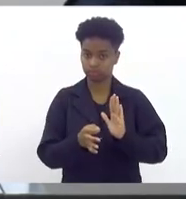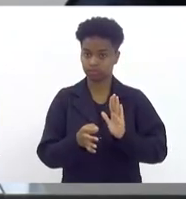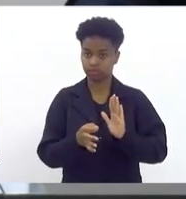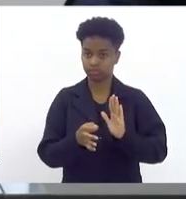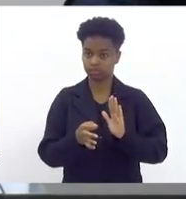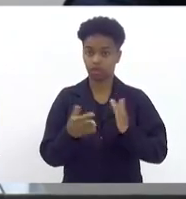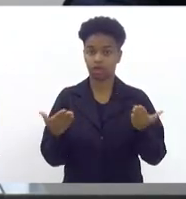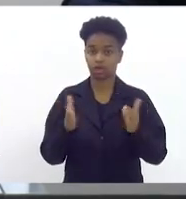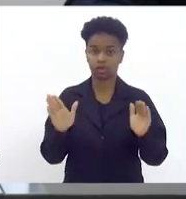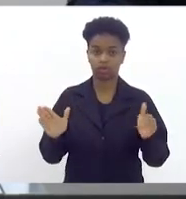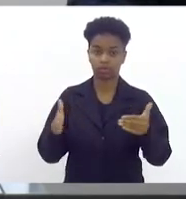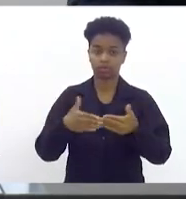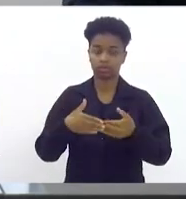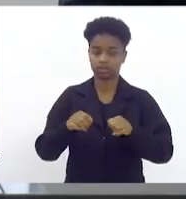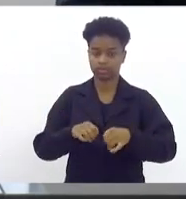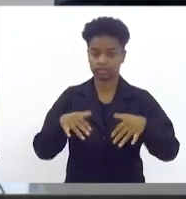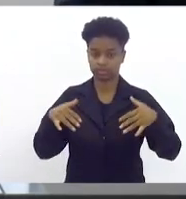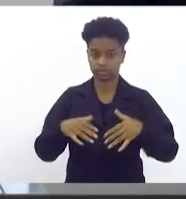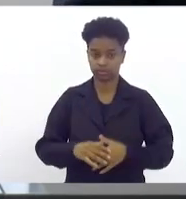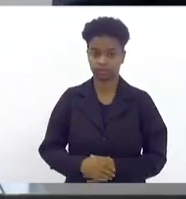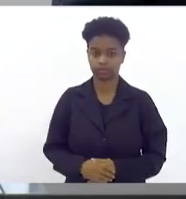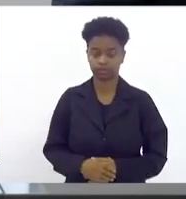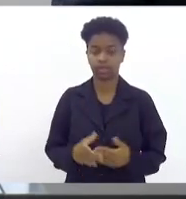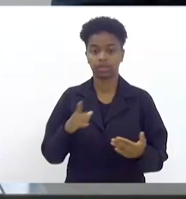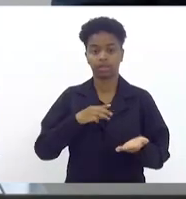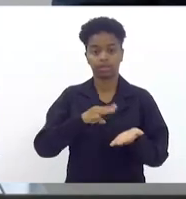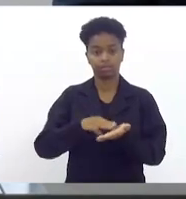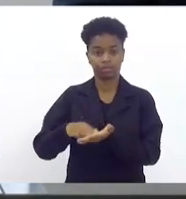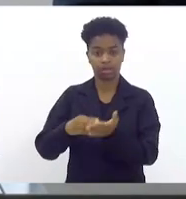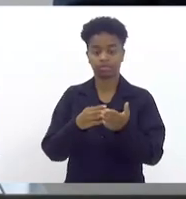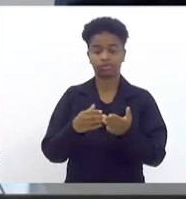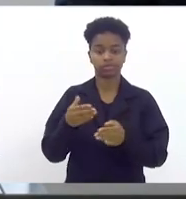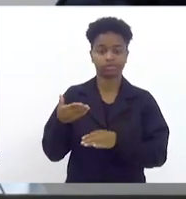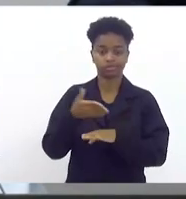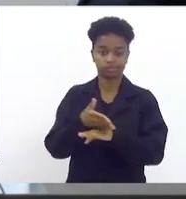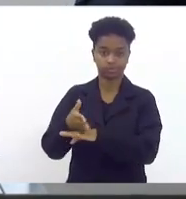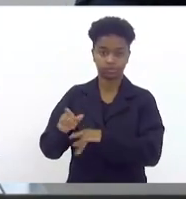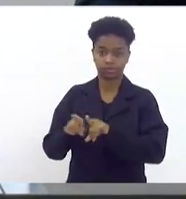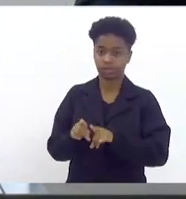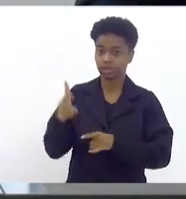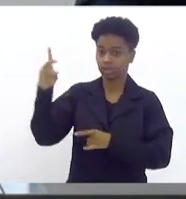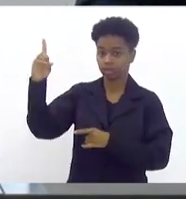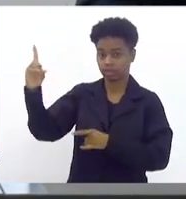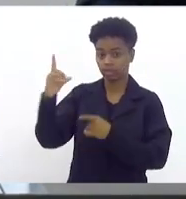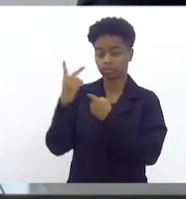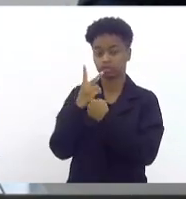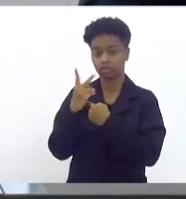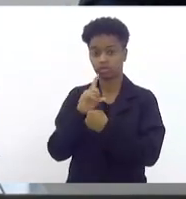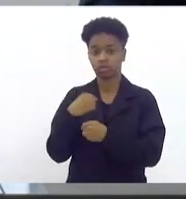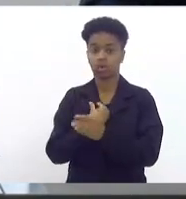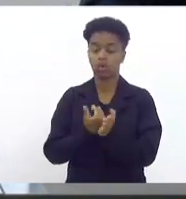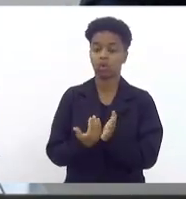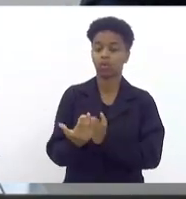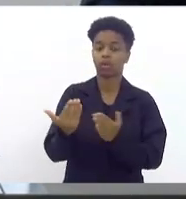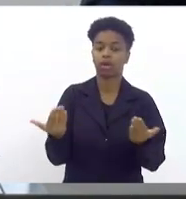sessão encerrada. Havendo número legal sobre a proteção de Deus, abro os trabalhos